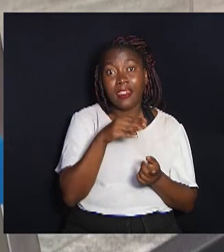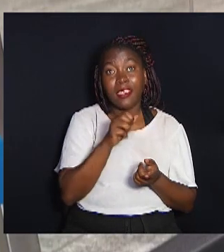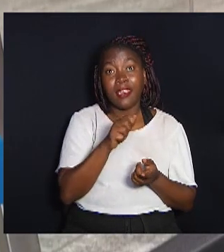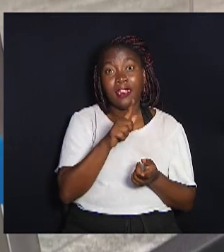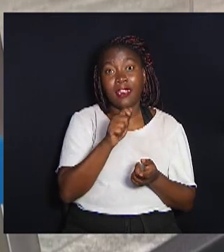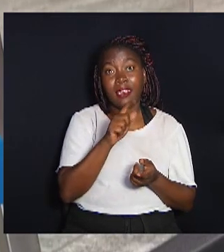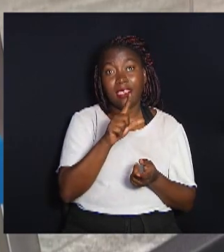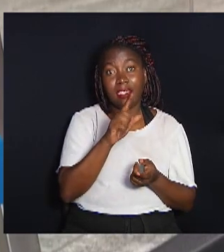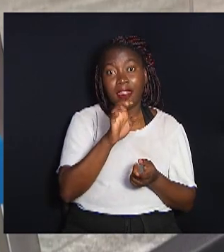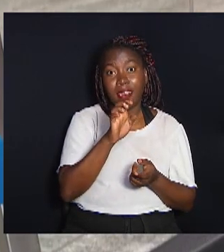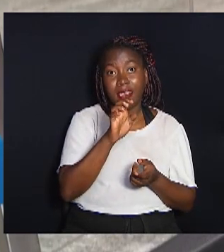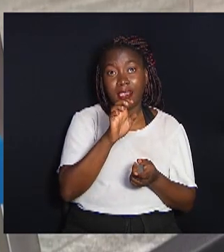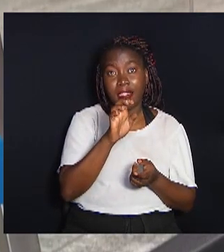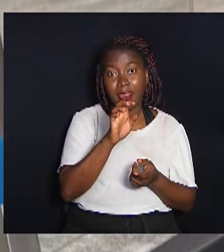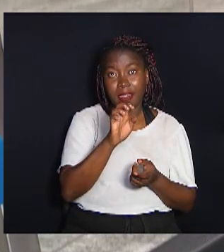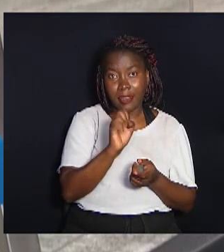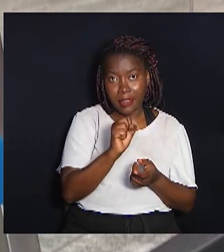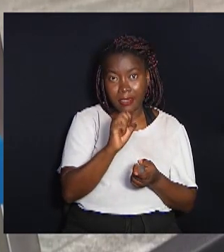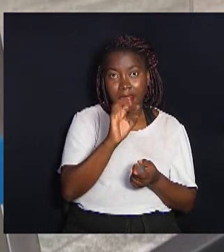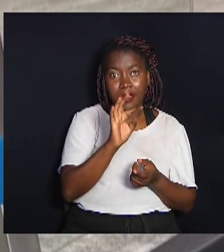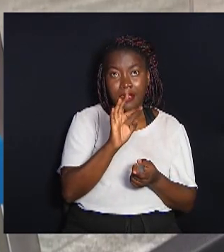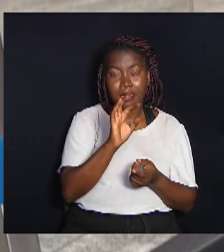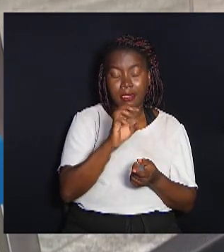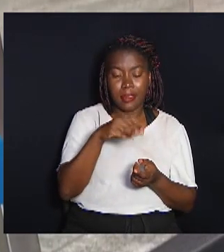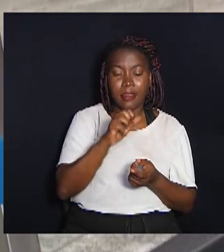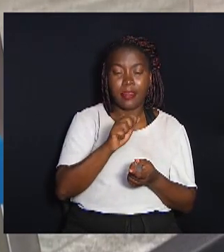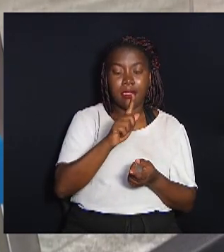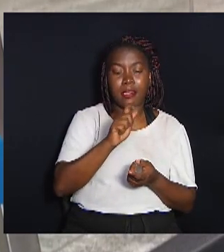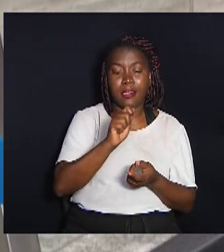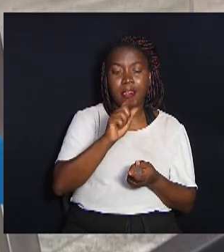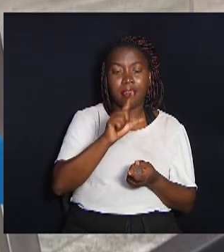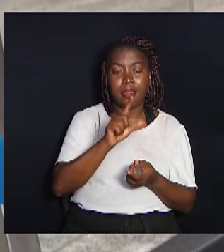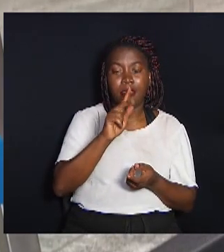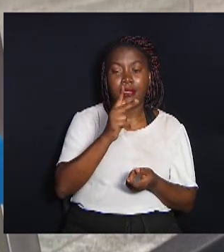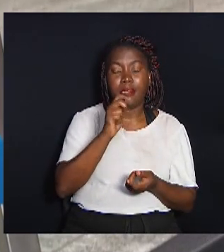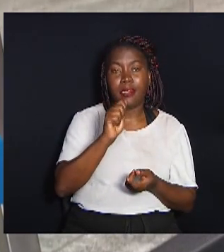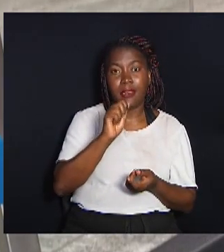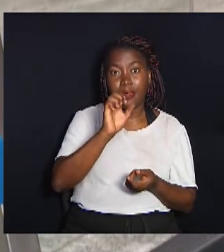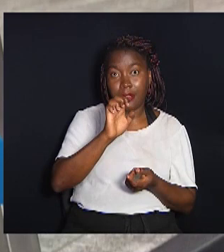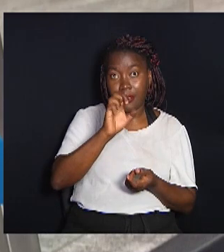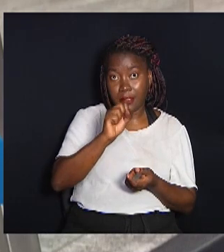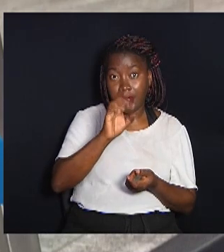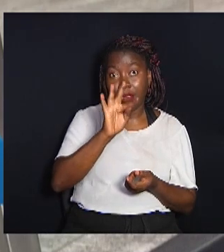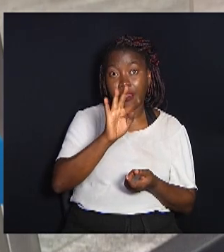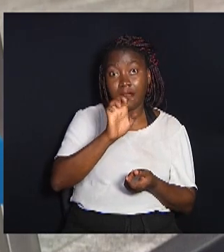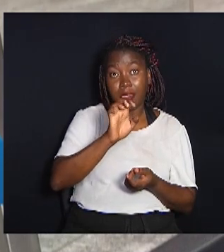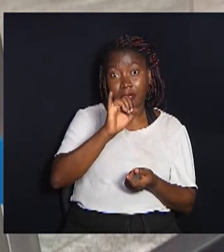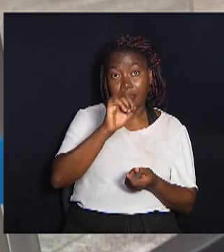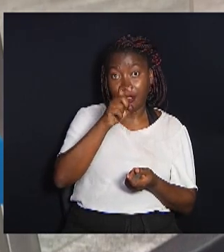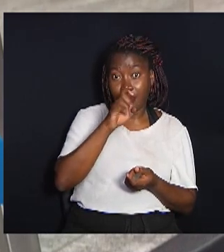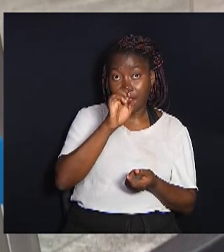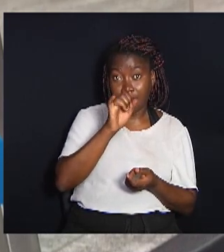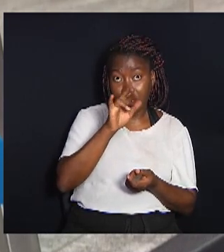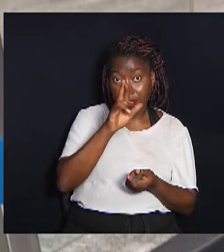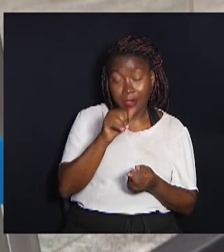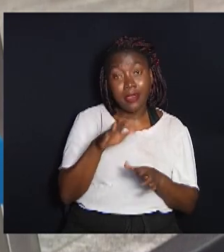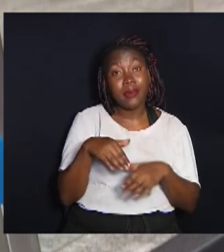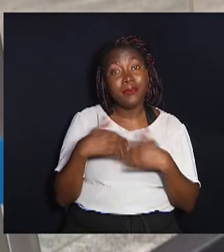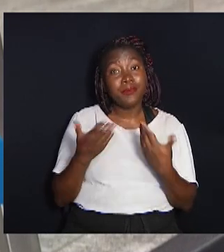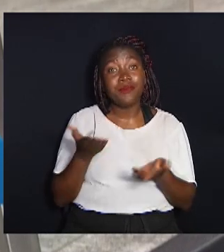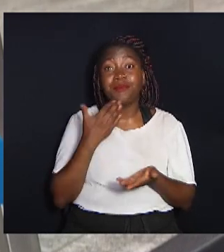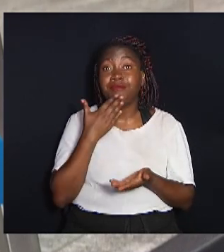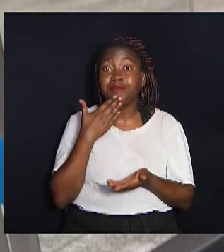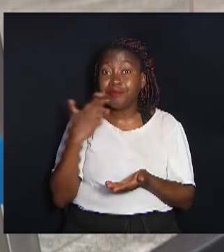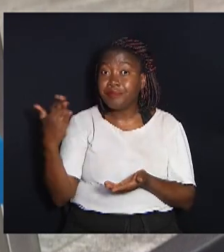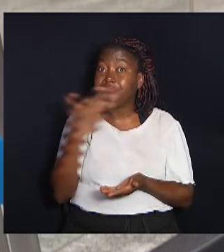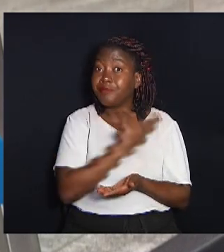Então, o nosso pleito é que a CETESB, né, o governo do estado, já inclua nos estudos